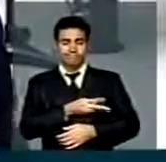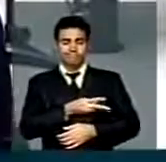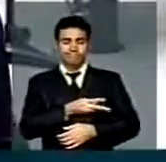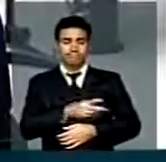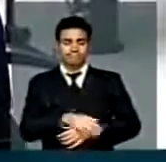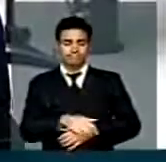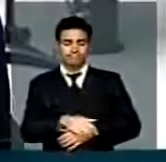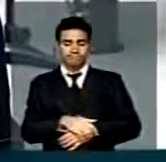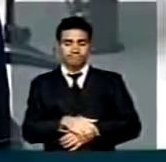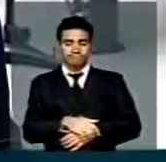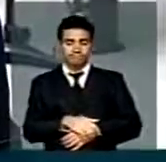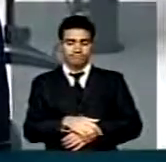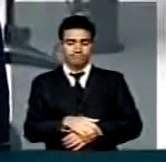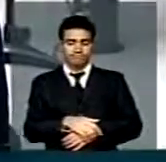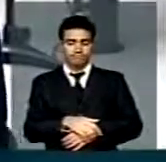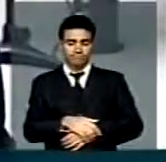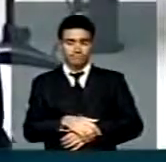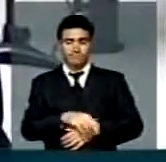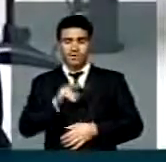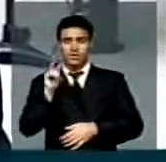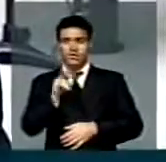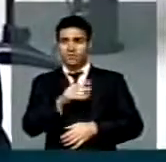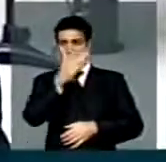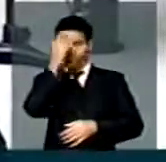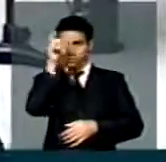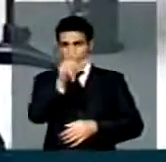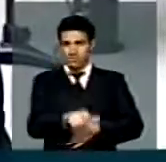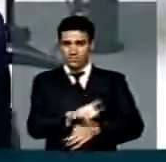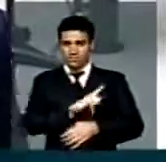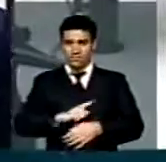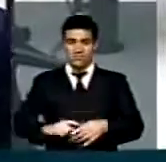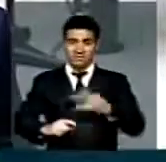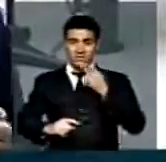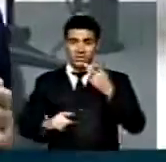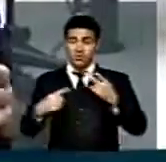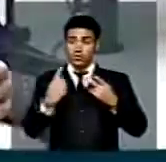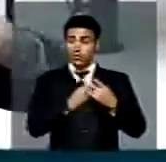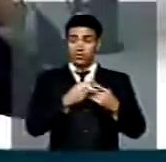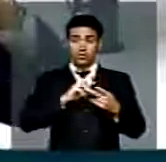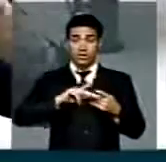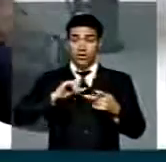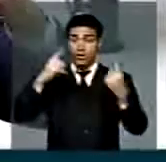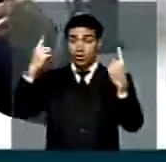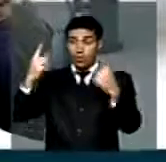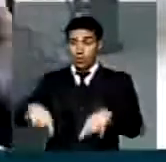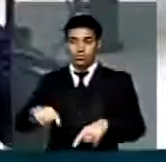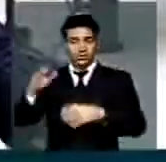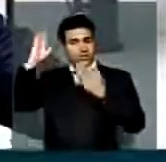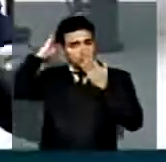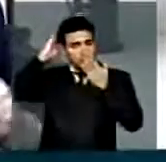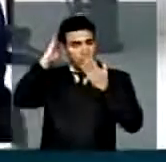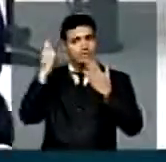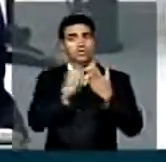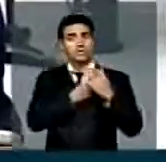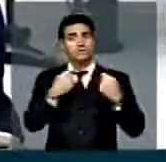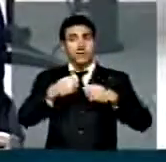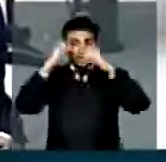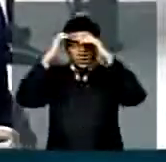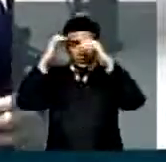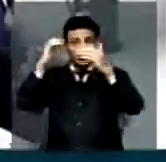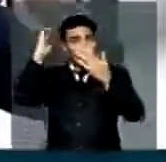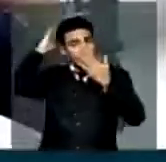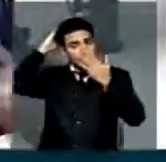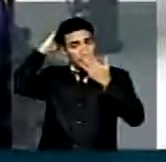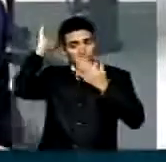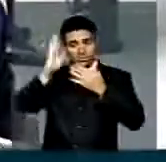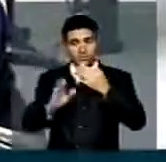lá uma autoridade dizer o seguinte: nós não temos nada contra os índios, nós temos que respeitar os índios do Brasil,